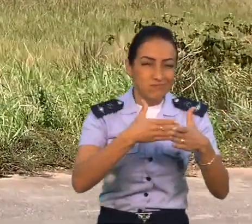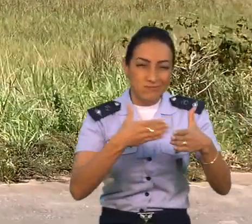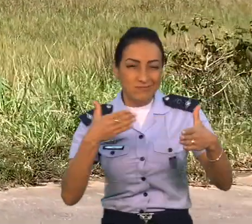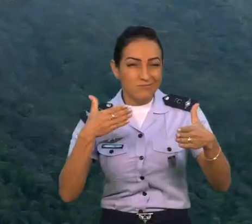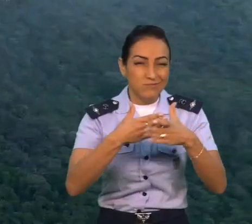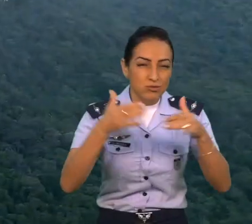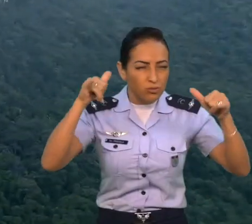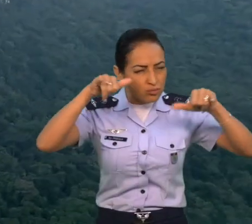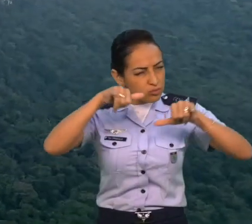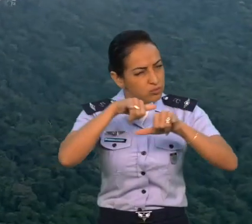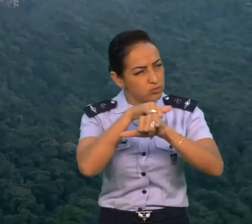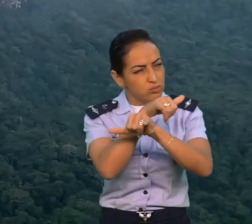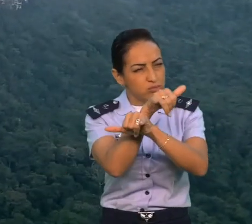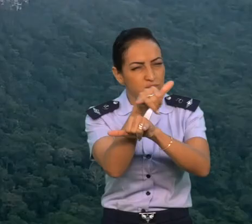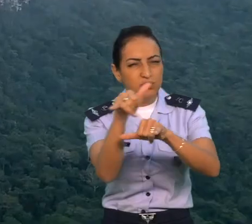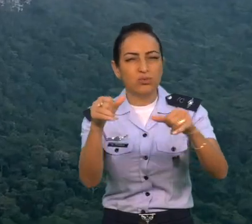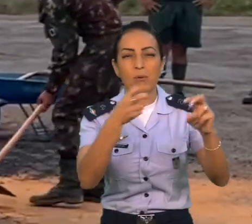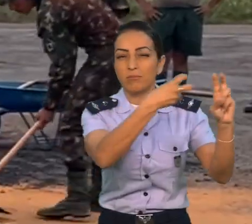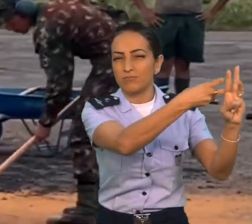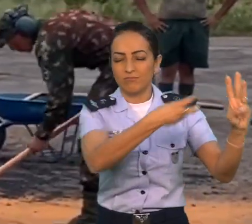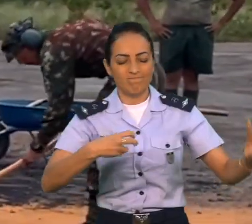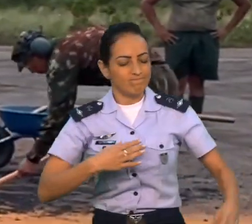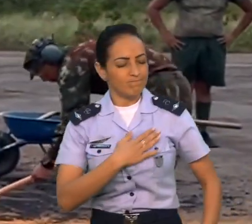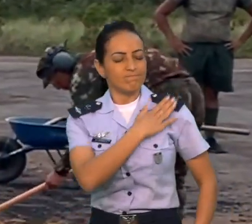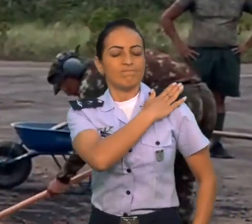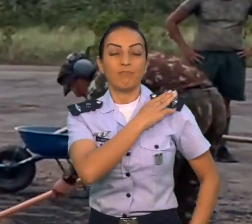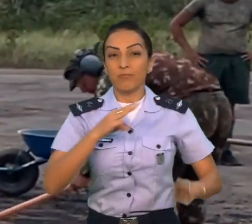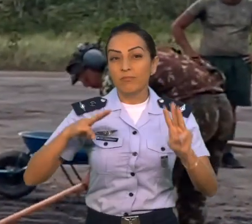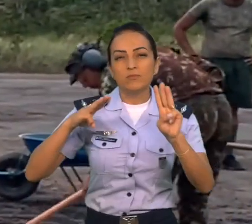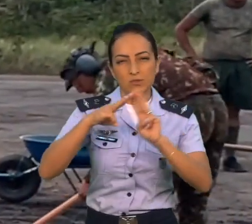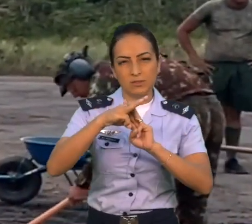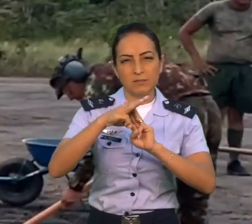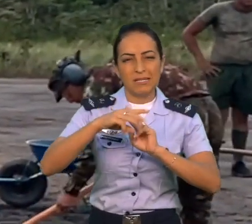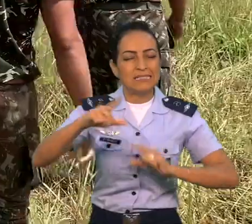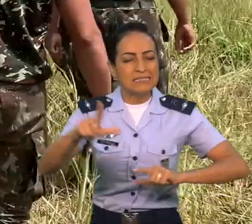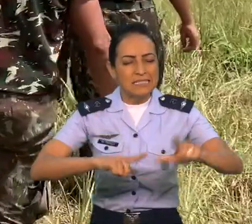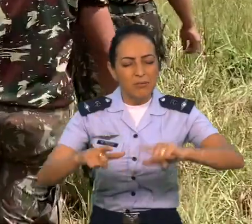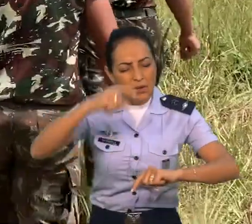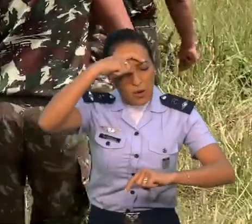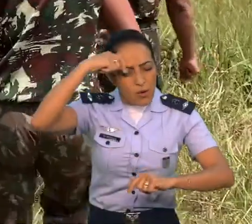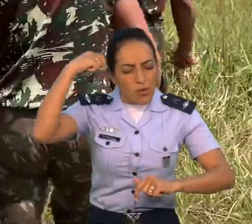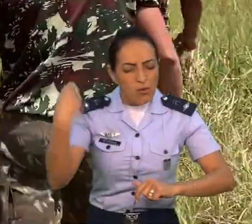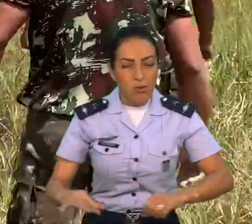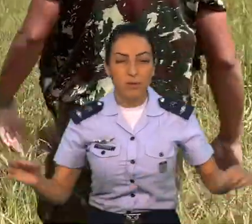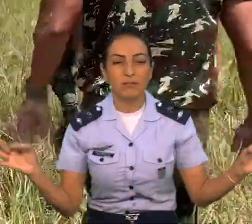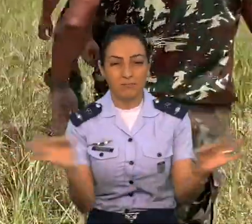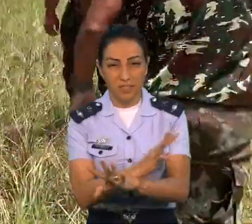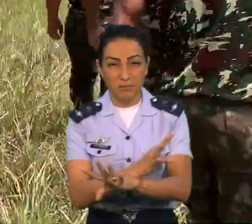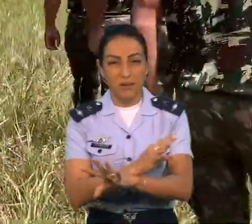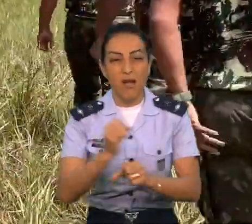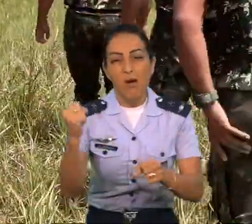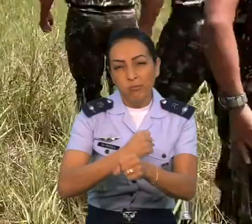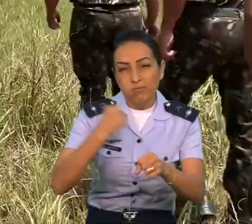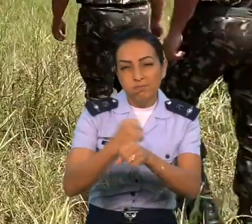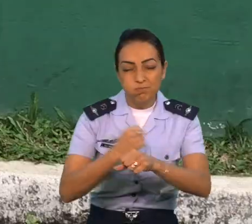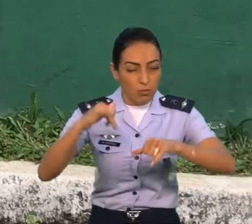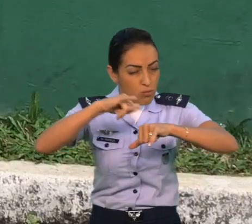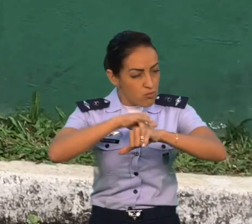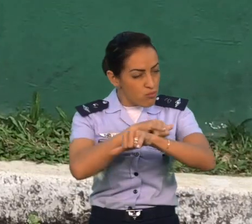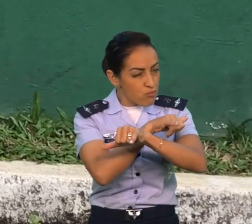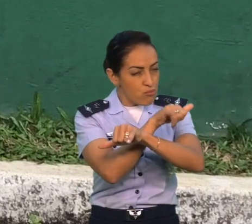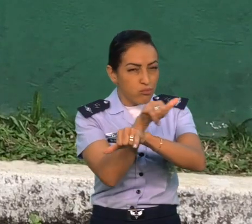de acesso às aldeias indígenas, militares das Forças Armadas trabalham para concluir a reforma da pista de pouso